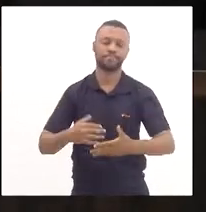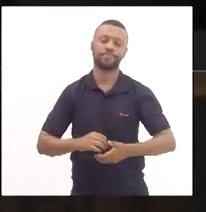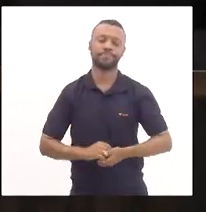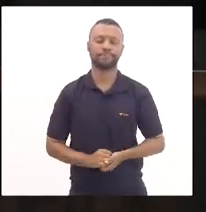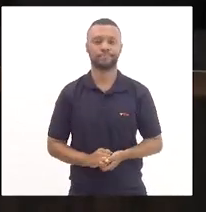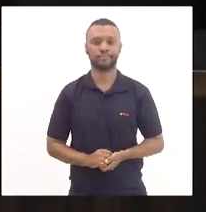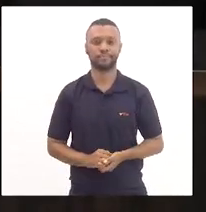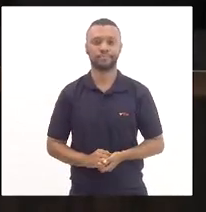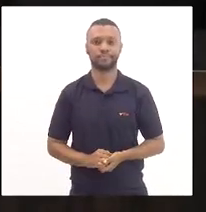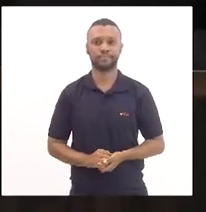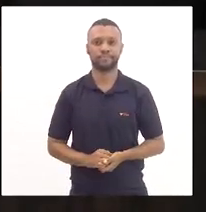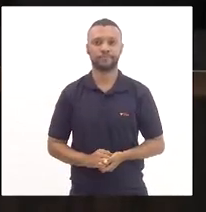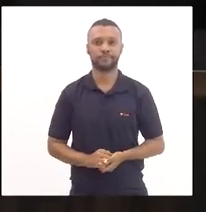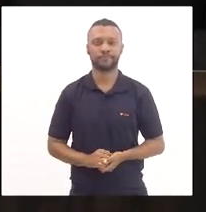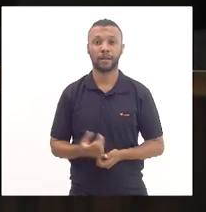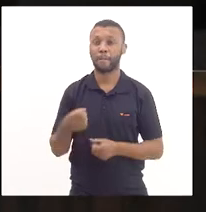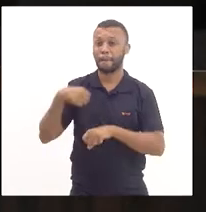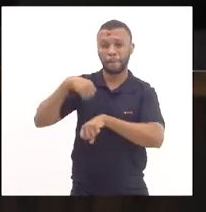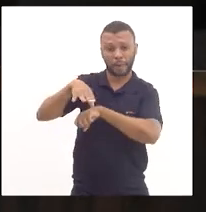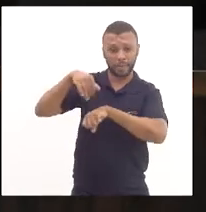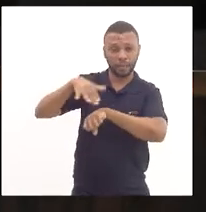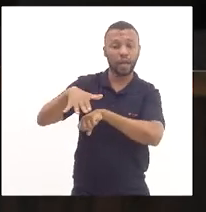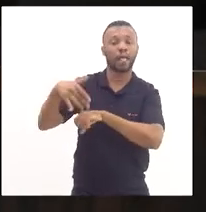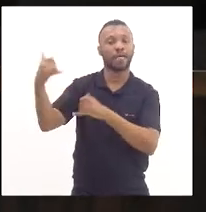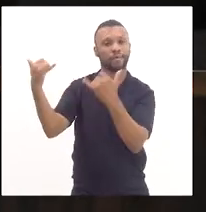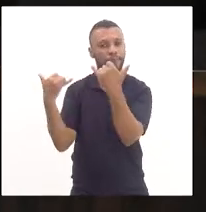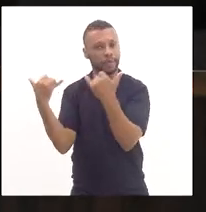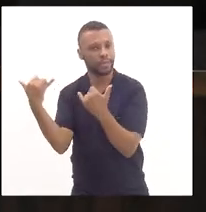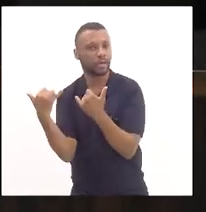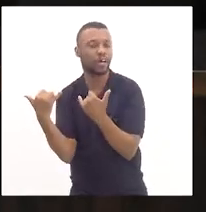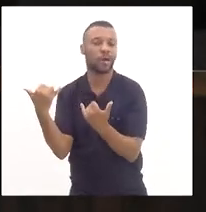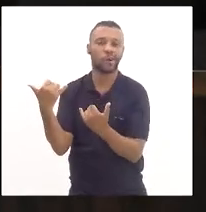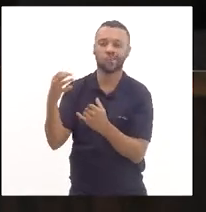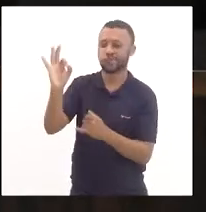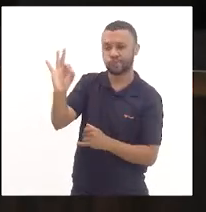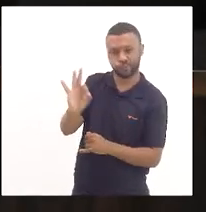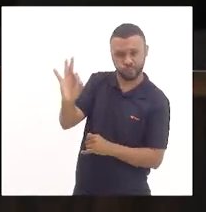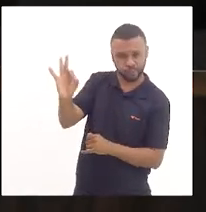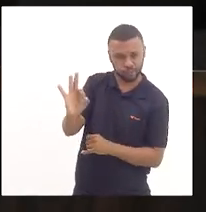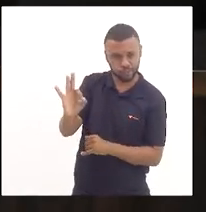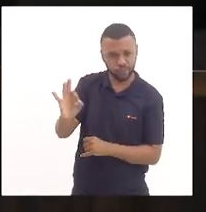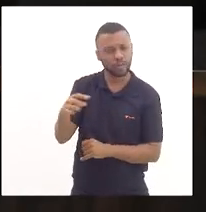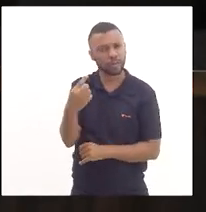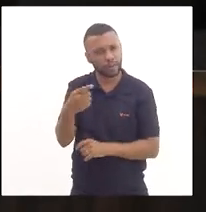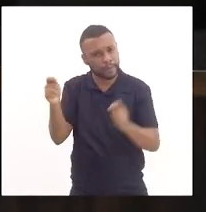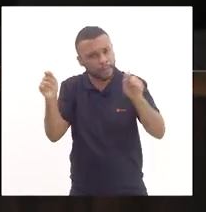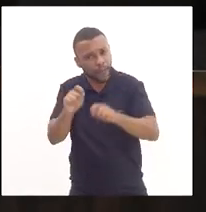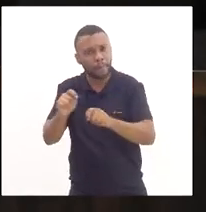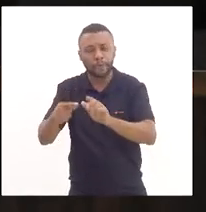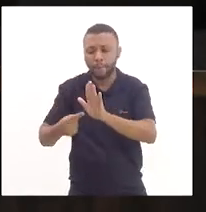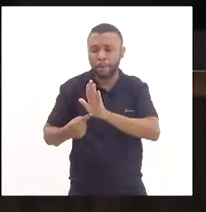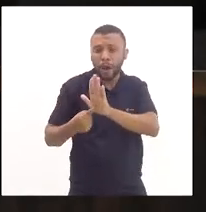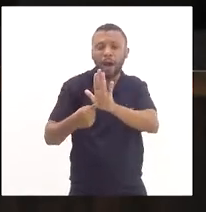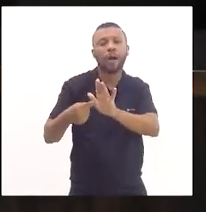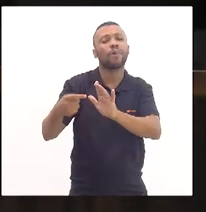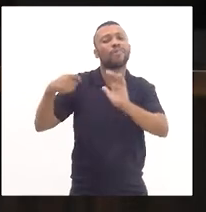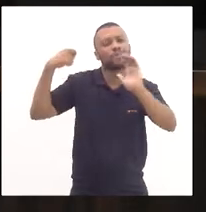passar os dados, os números. Será que a gente consegue passar um vídeo do primeiro projeto?